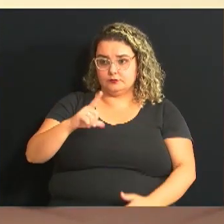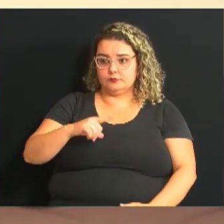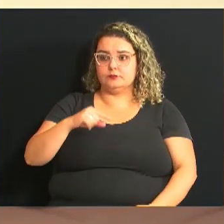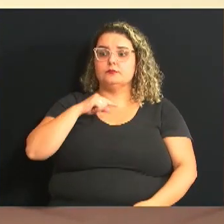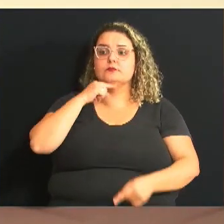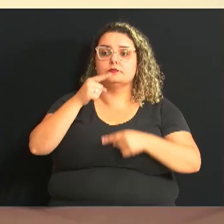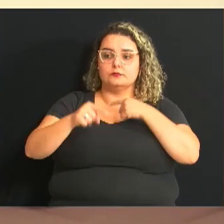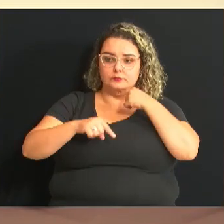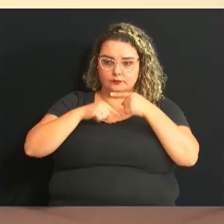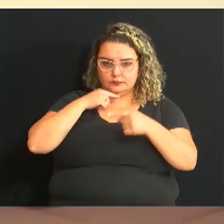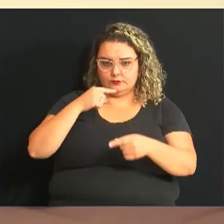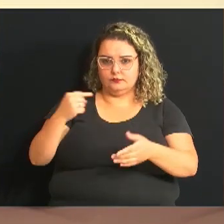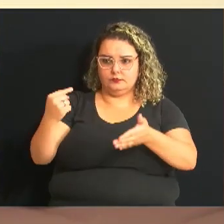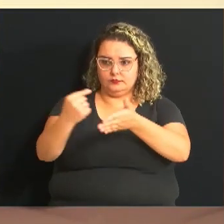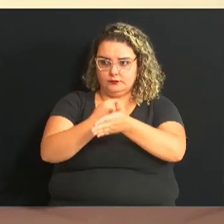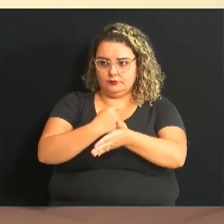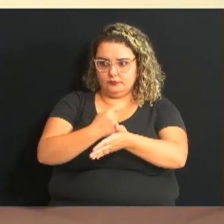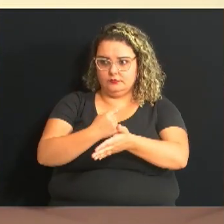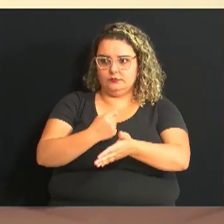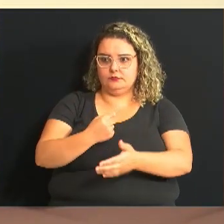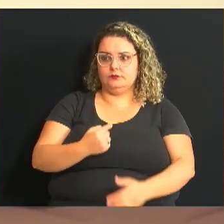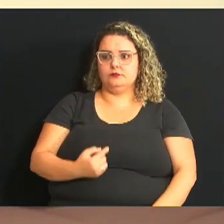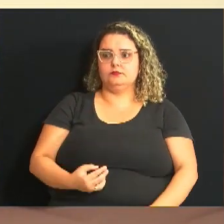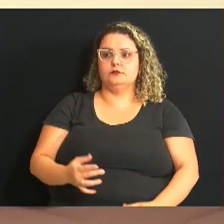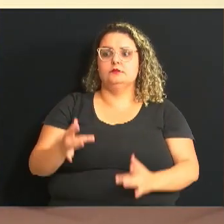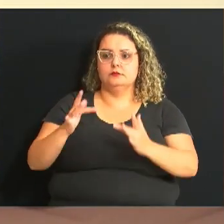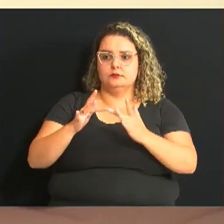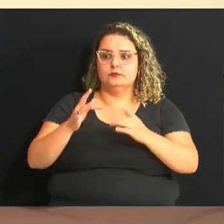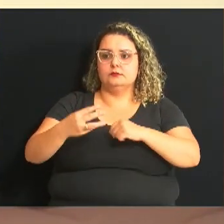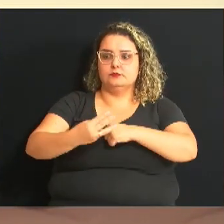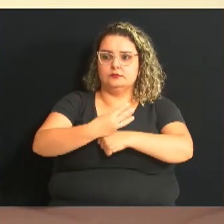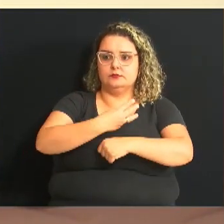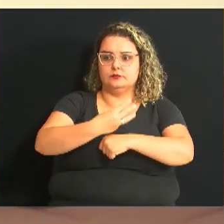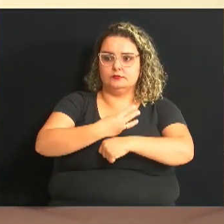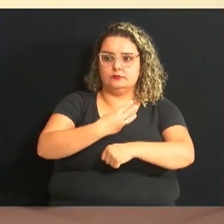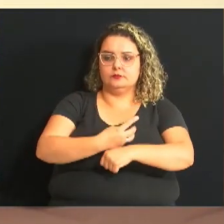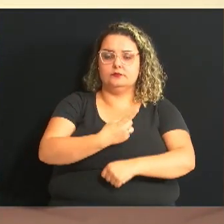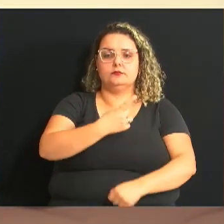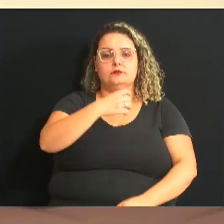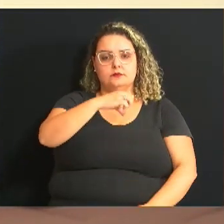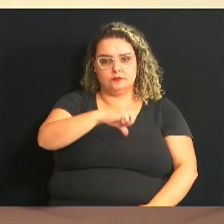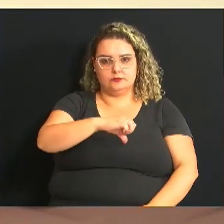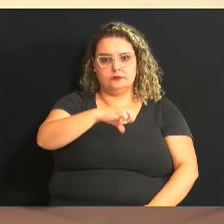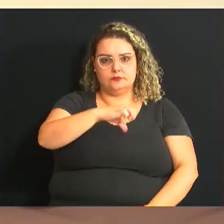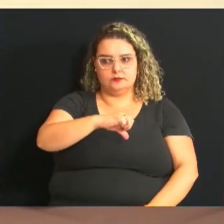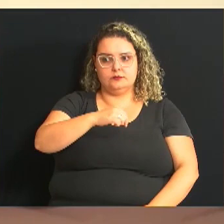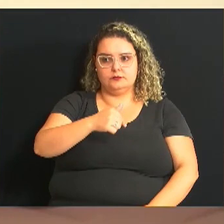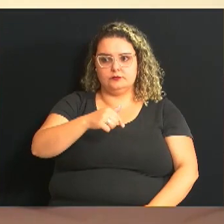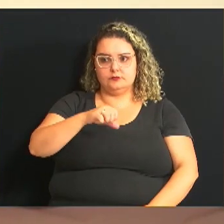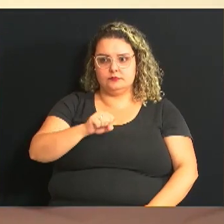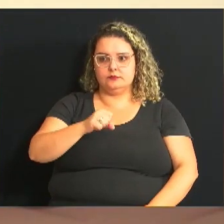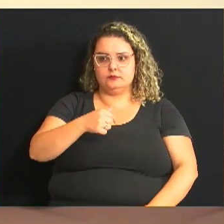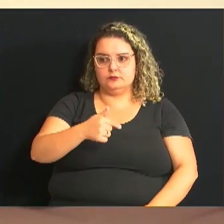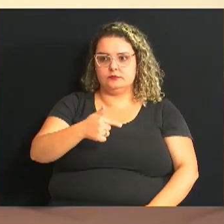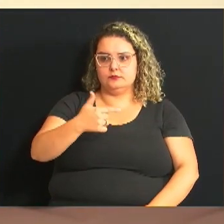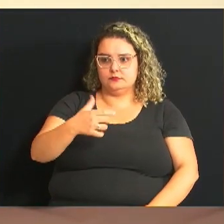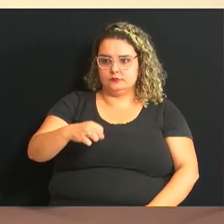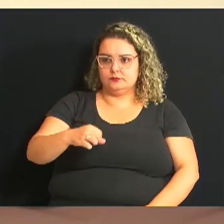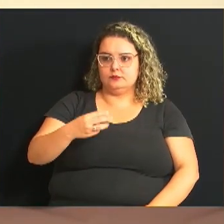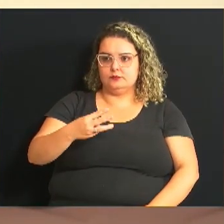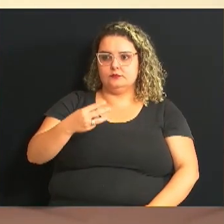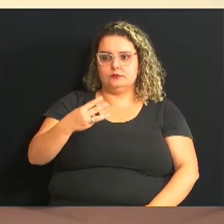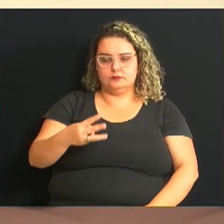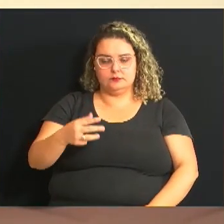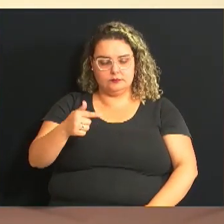aqui alguma pergunta, entre em contato no nosso WhatsApp. O número é o 19 97829